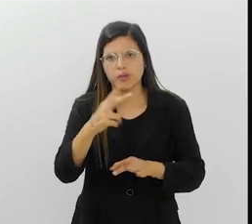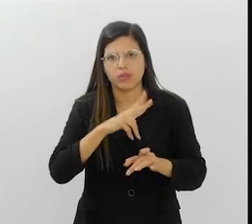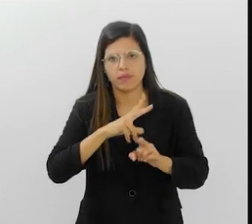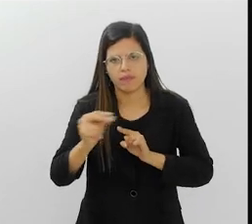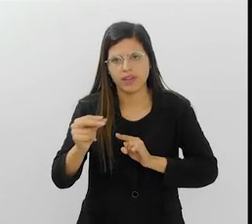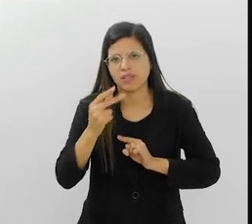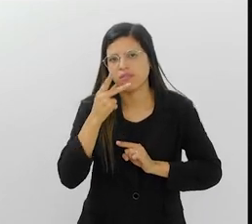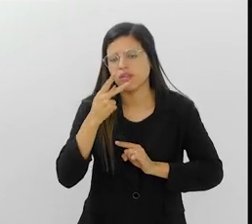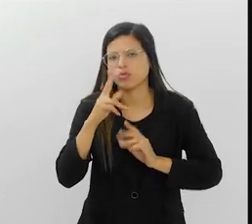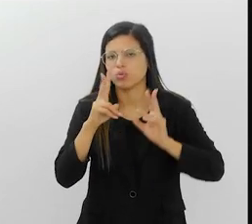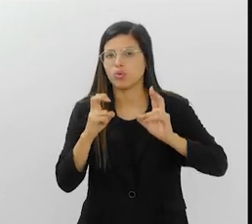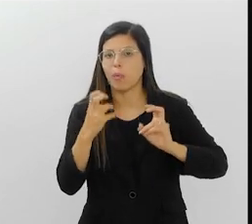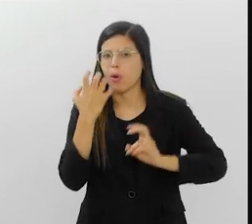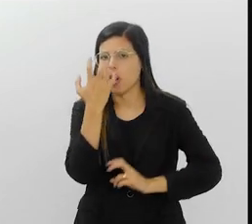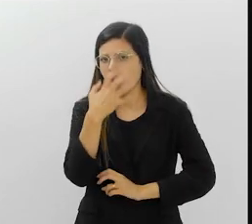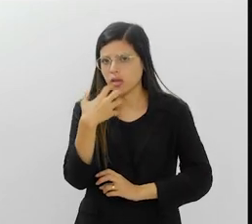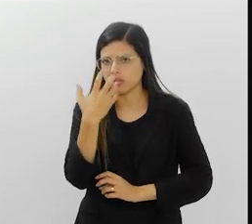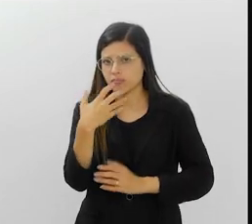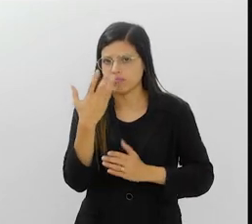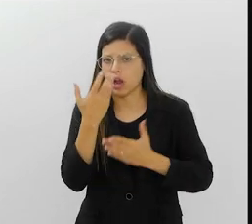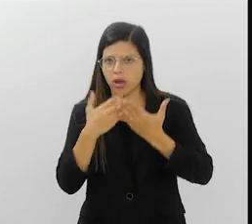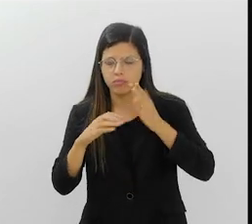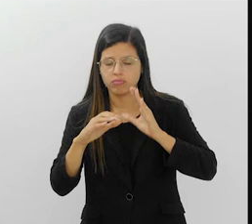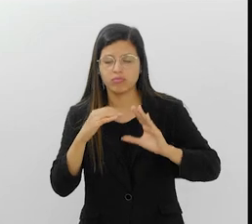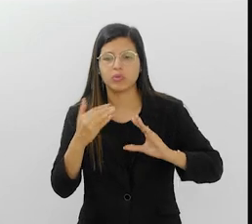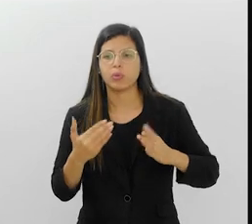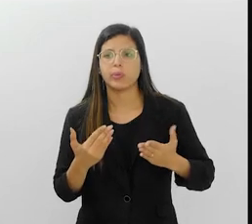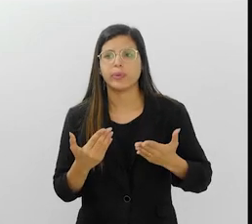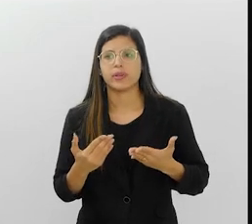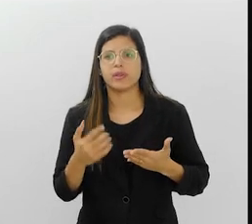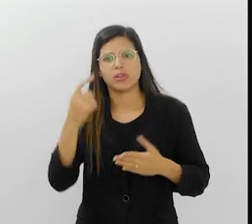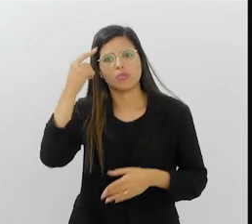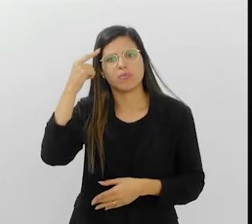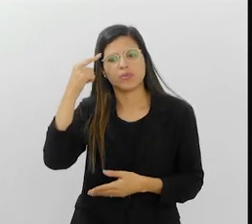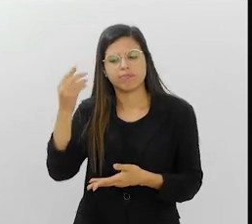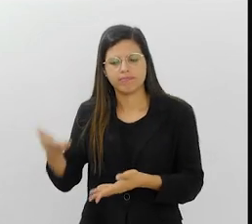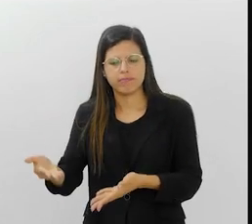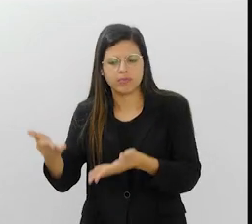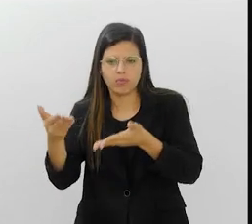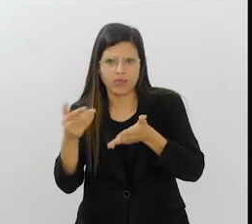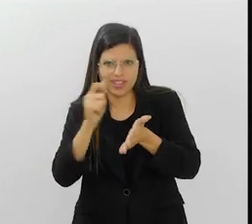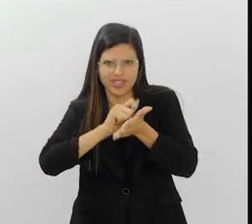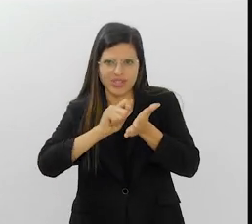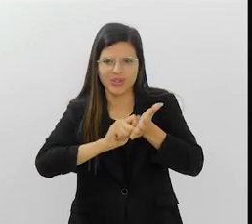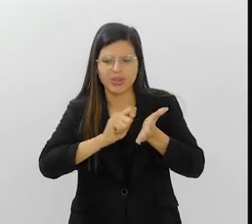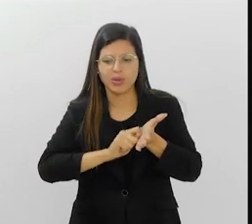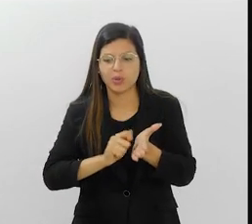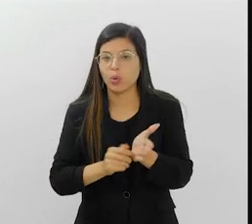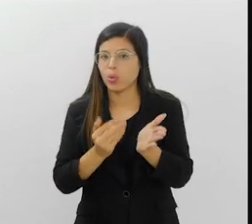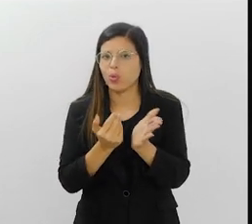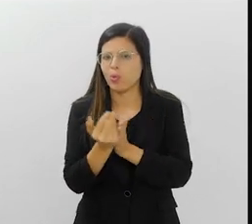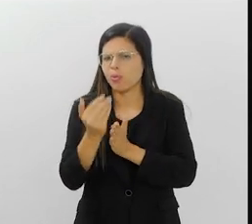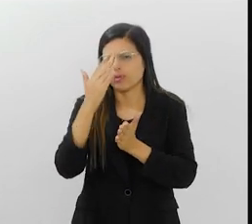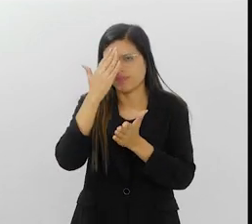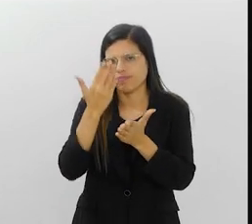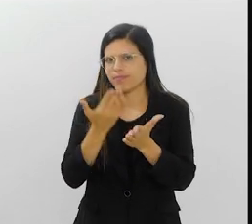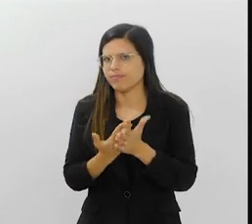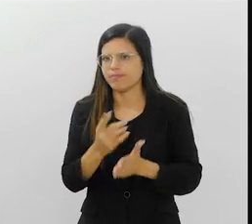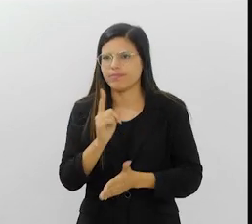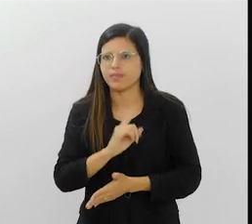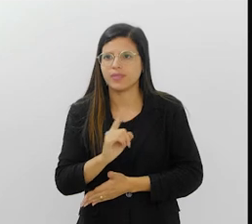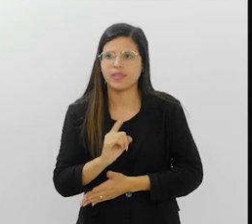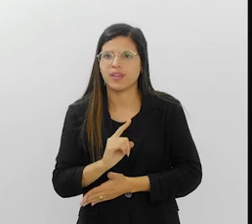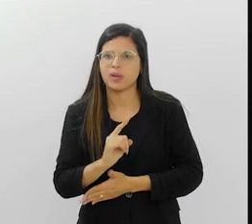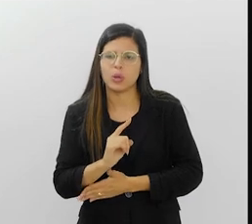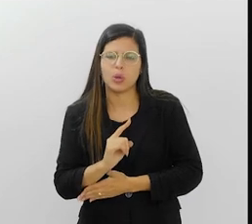ganha, se fala muito do cantor. Então, a gente começou trazendo compositores. E, assim, no começo eu não